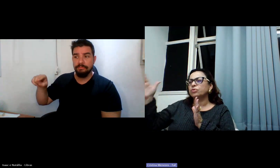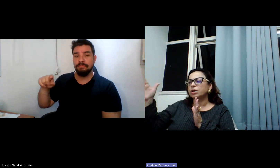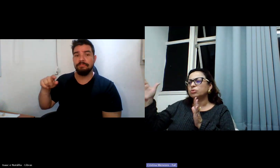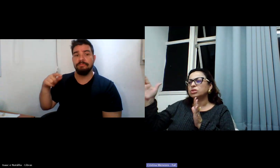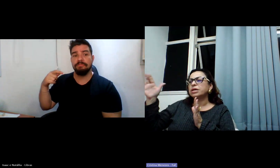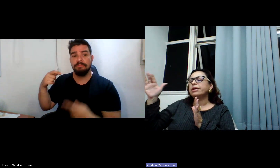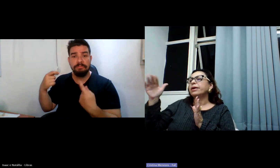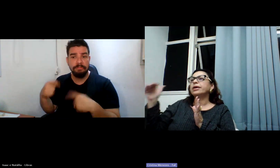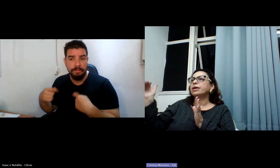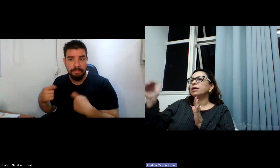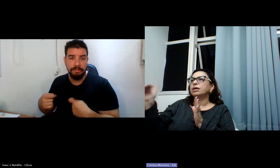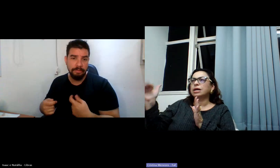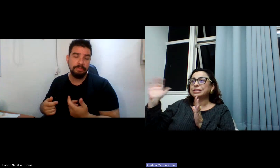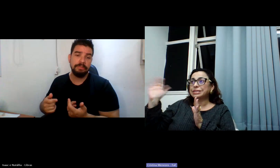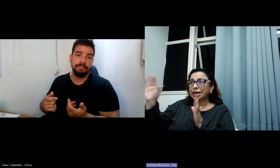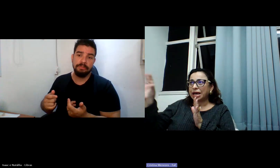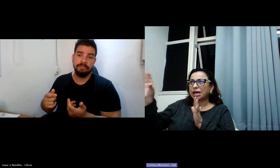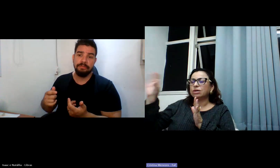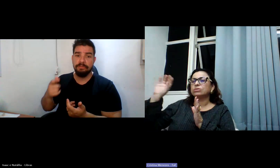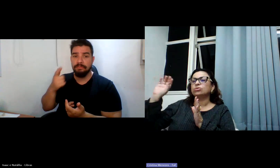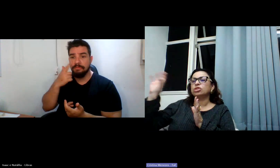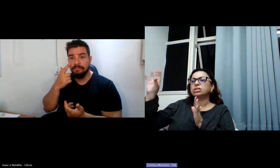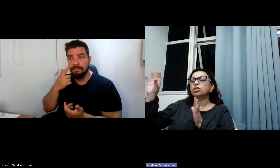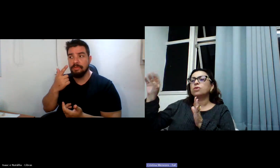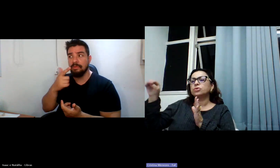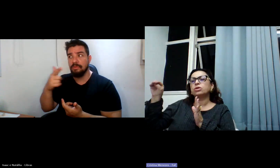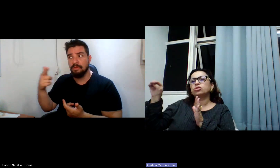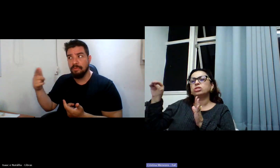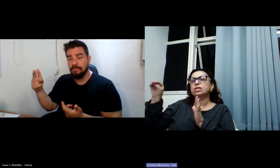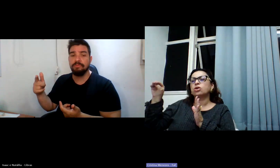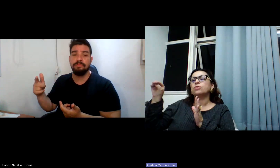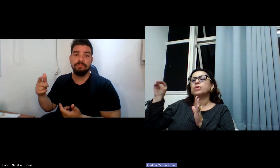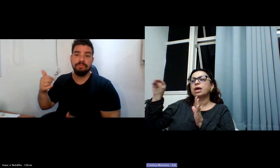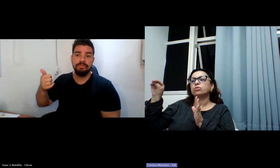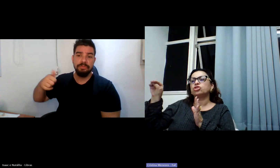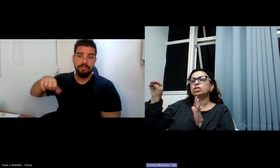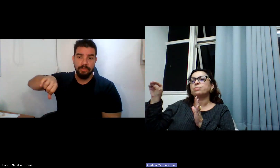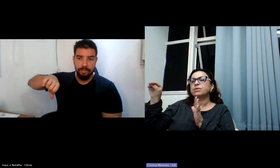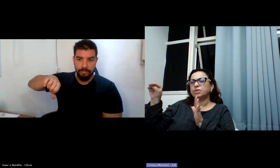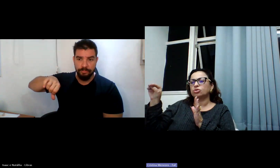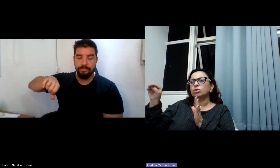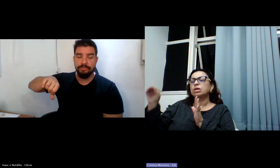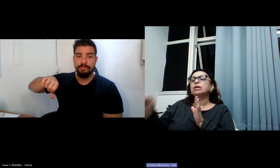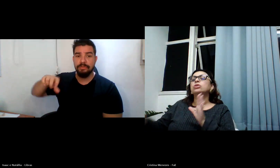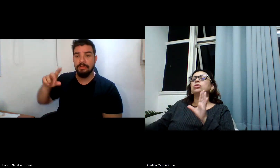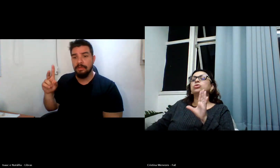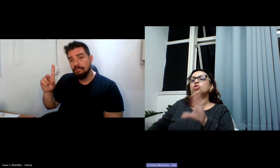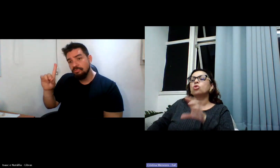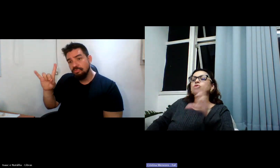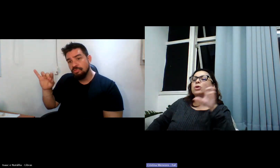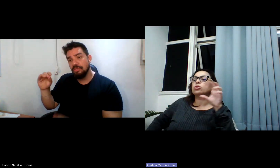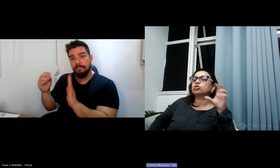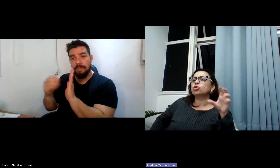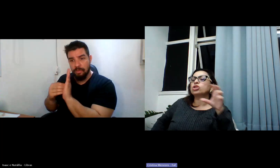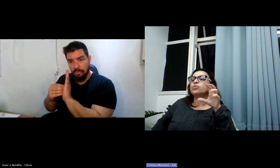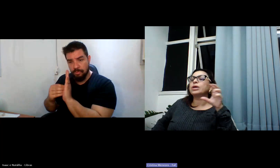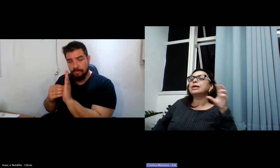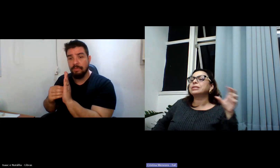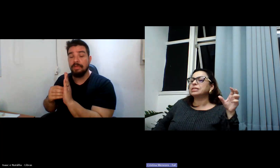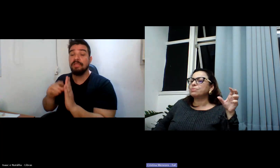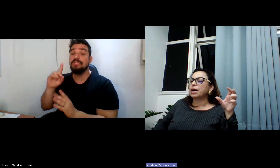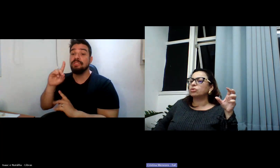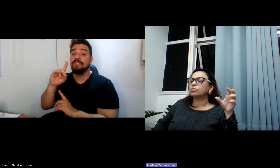nós não vamos cancelar o dia 19, e o dia 19 era o dia previsto. Só o de Belo Horizonte